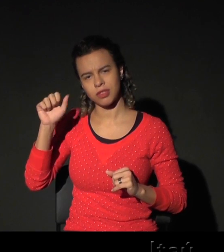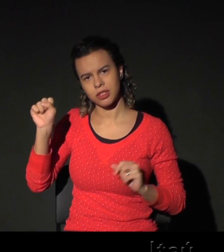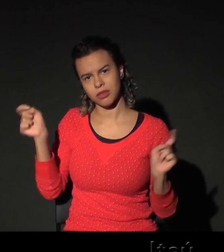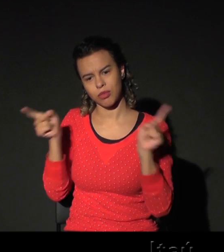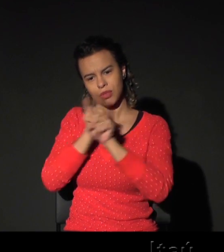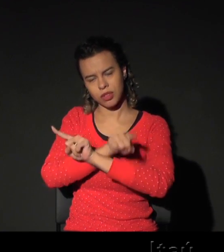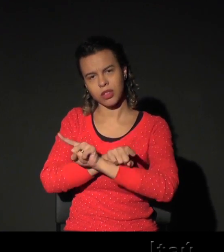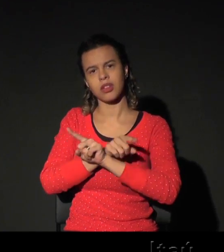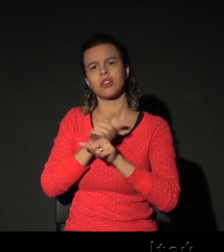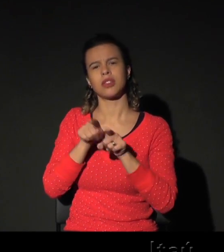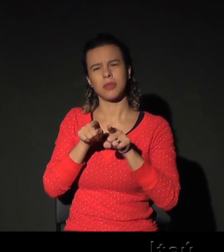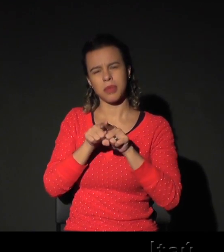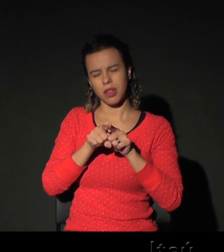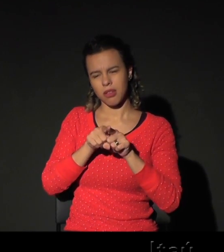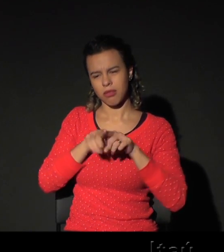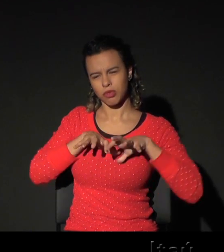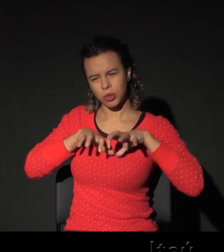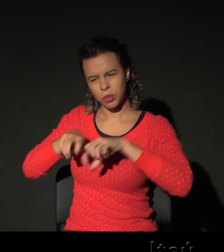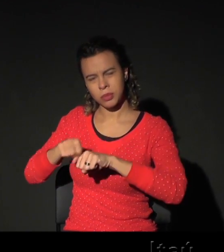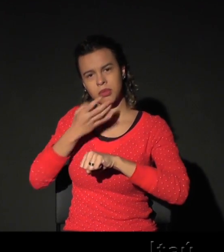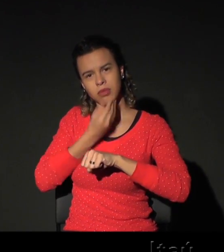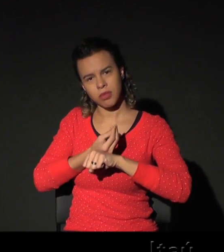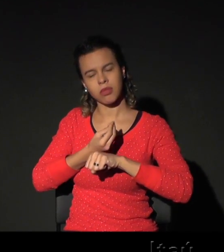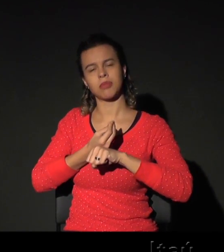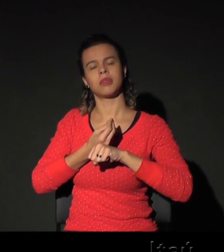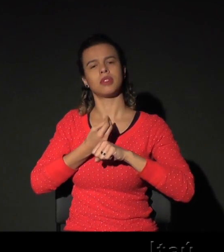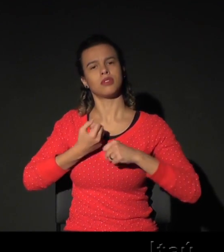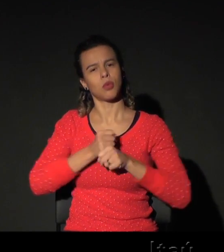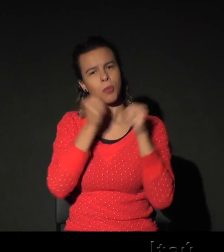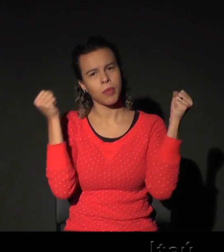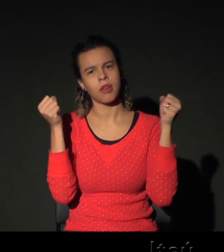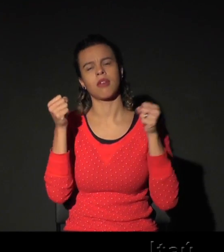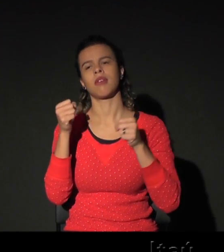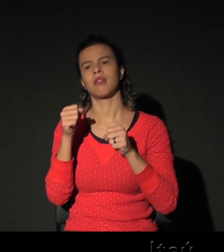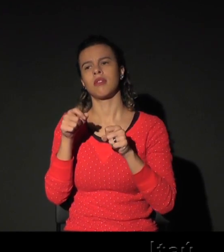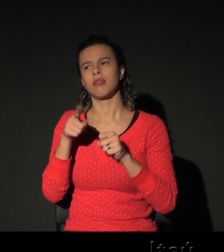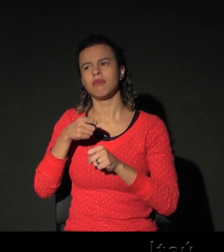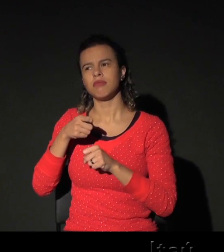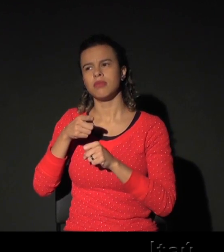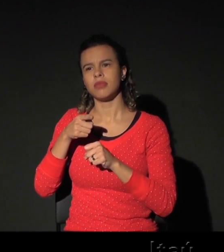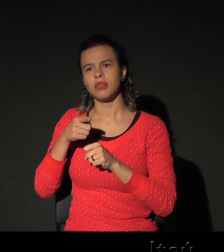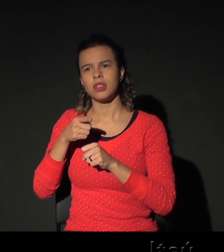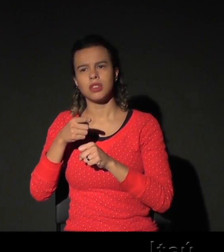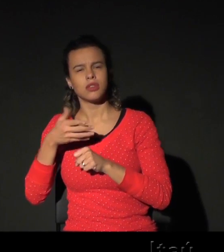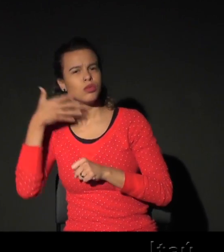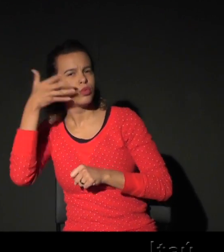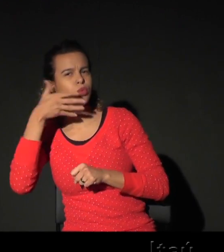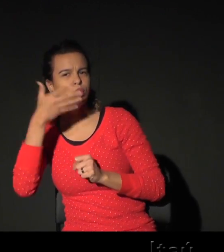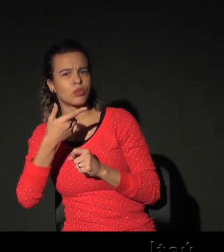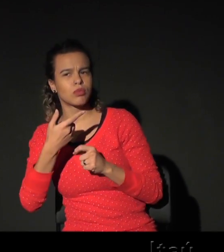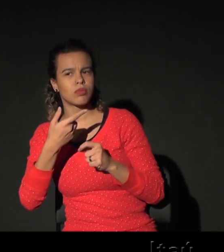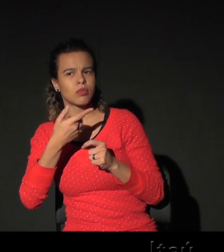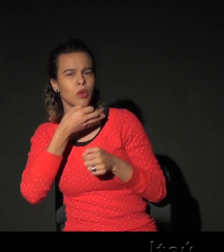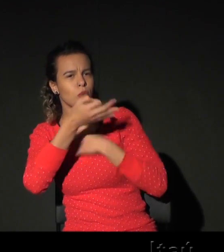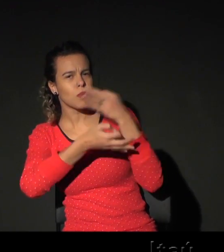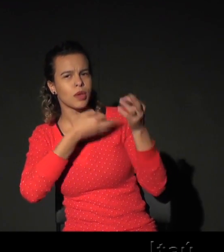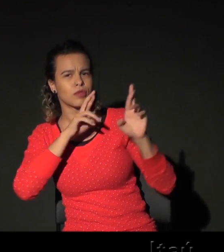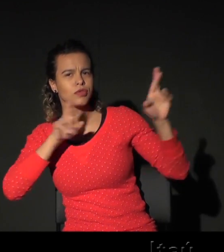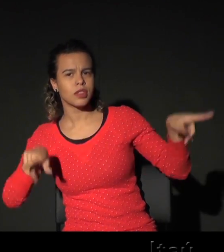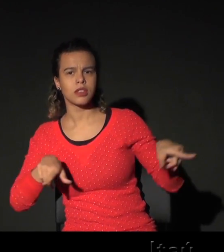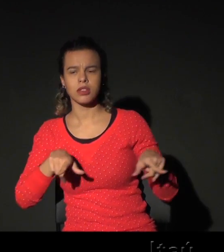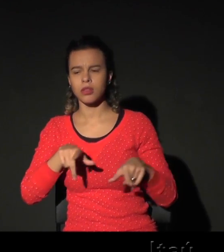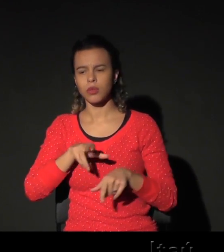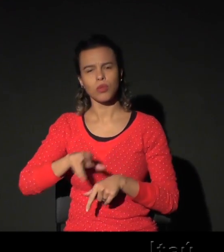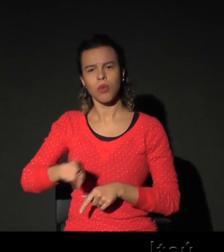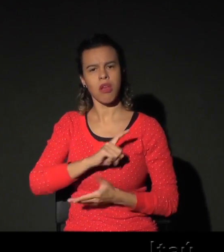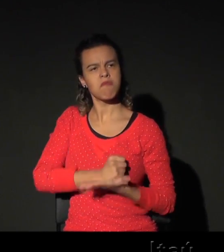com uma epistemologia dominante eh valorizar contradiscurso como uma forma de birra né O que a gente tá falando aqui é que a